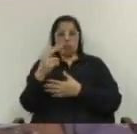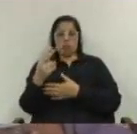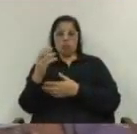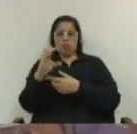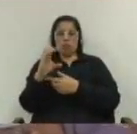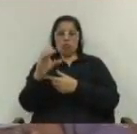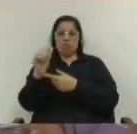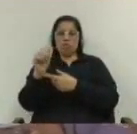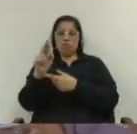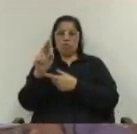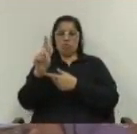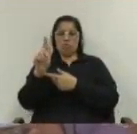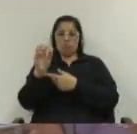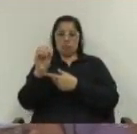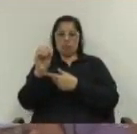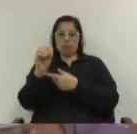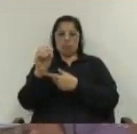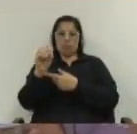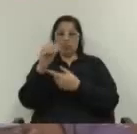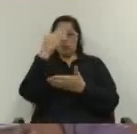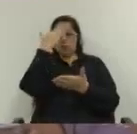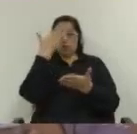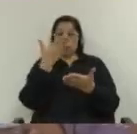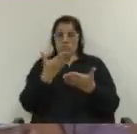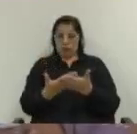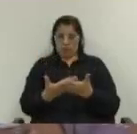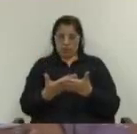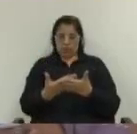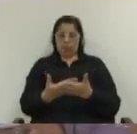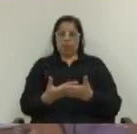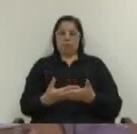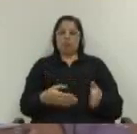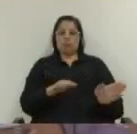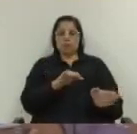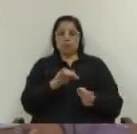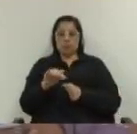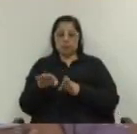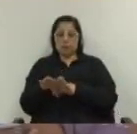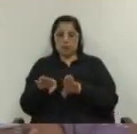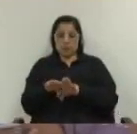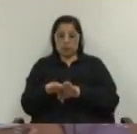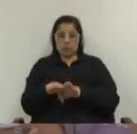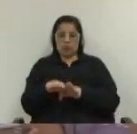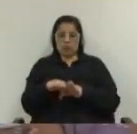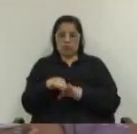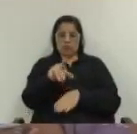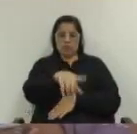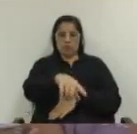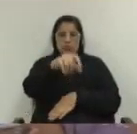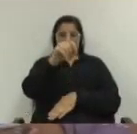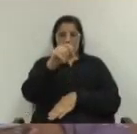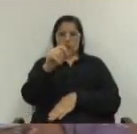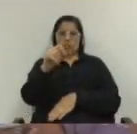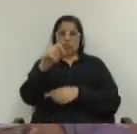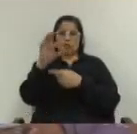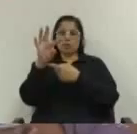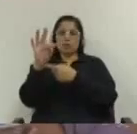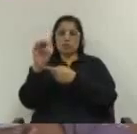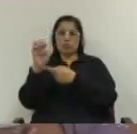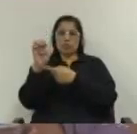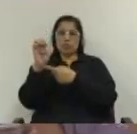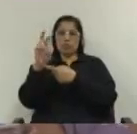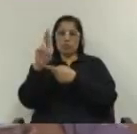Não obstante, o prefeito também nomeou o senhor Tércio Garcia, também condenado na questão do contrato de